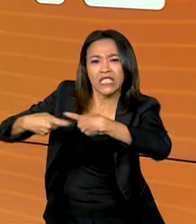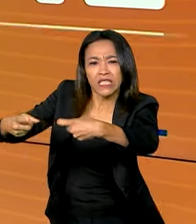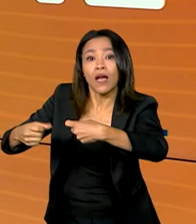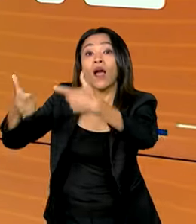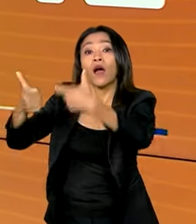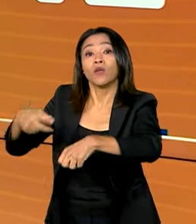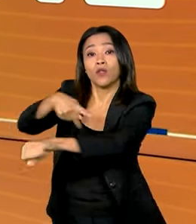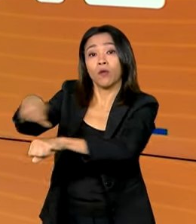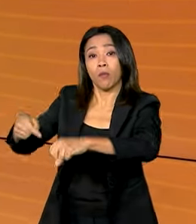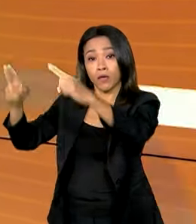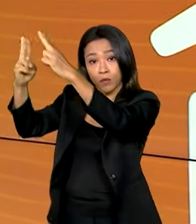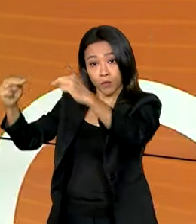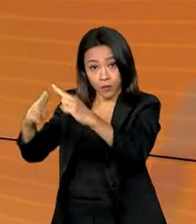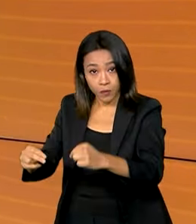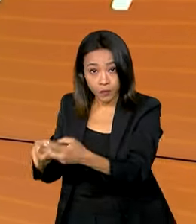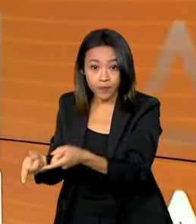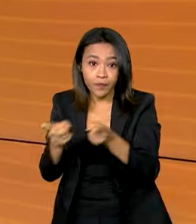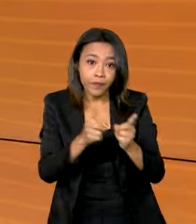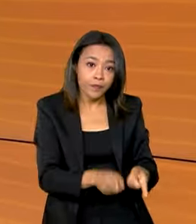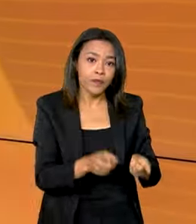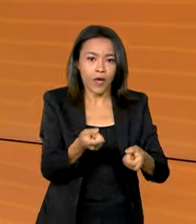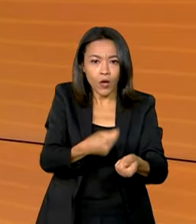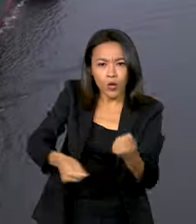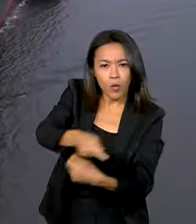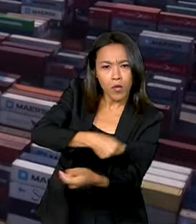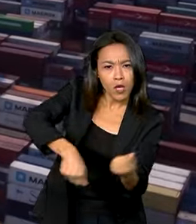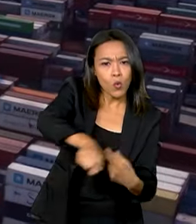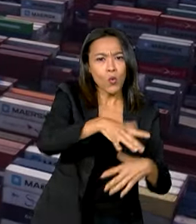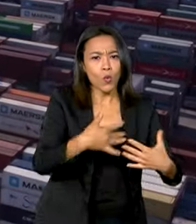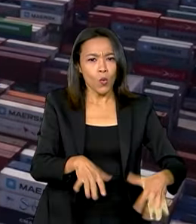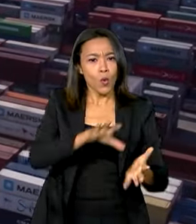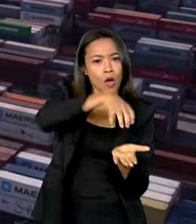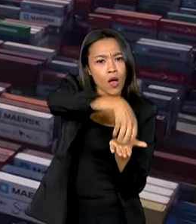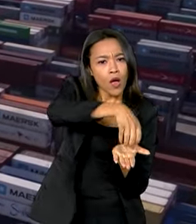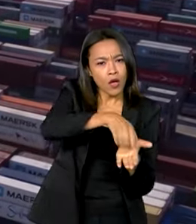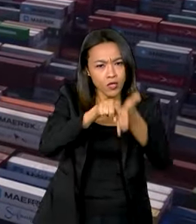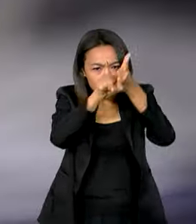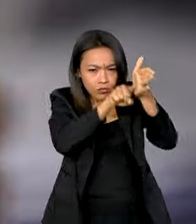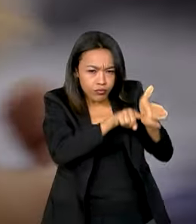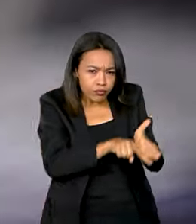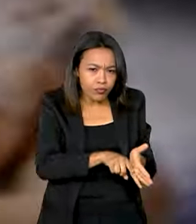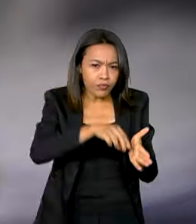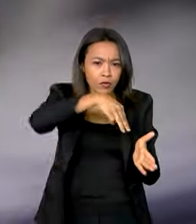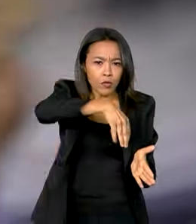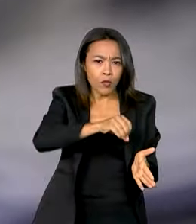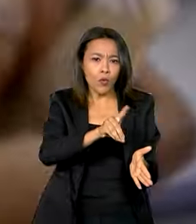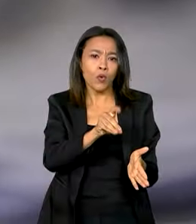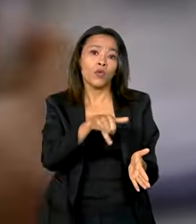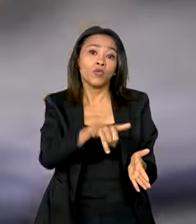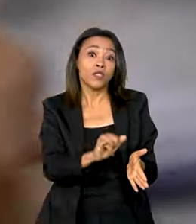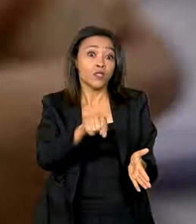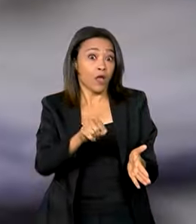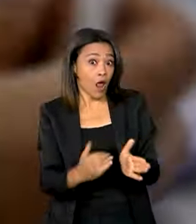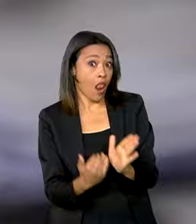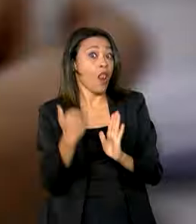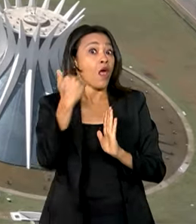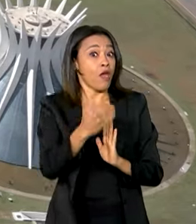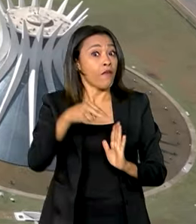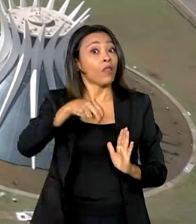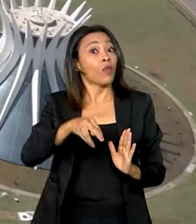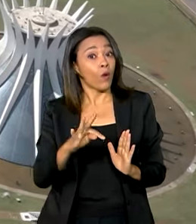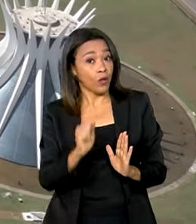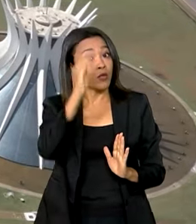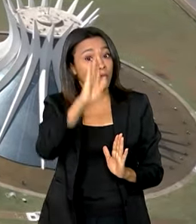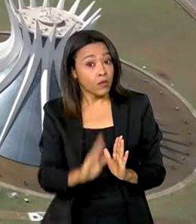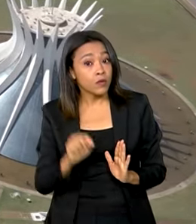Líbano economia aquecida agência de classificação de risco Mudes eleva a nota de crédito do Brasil e